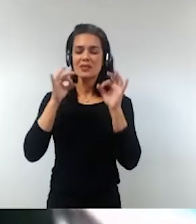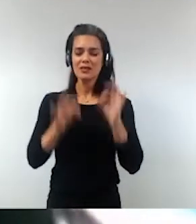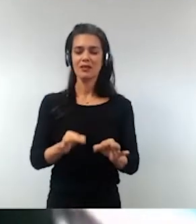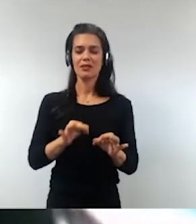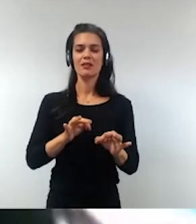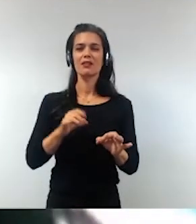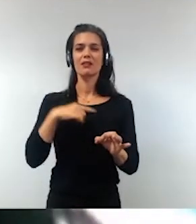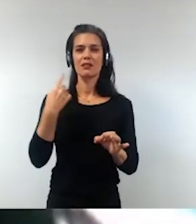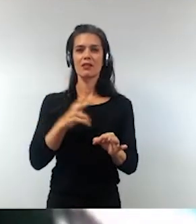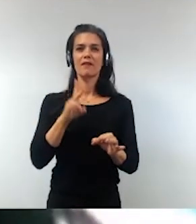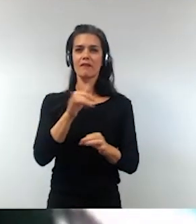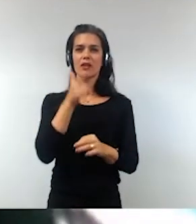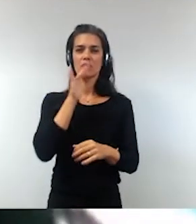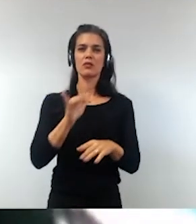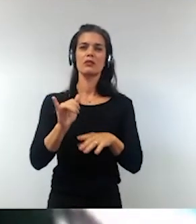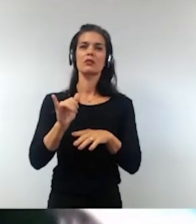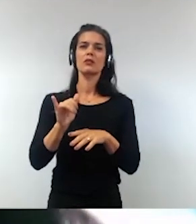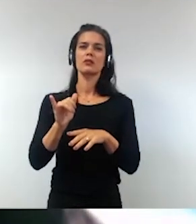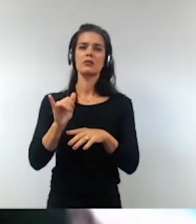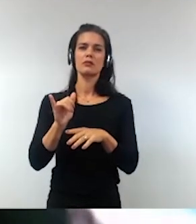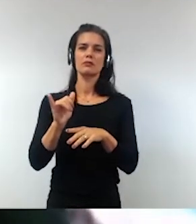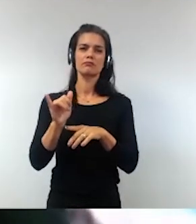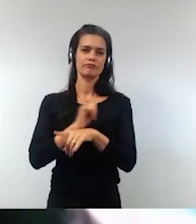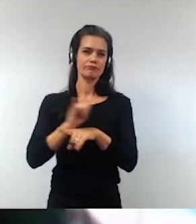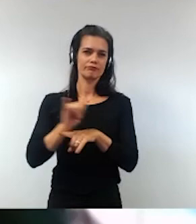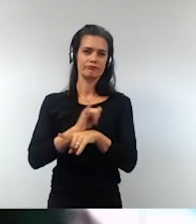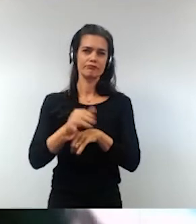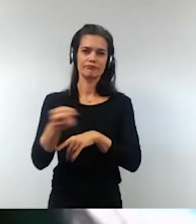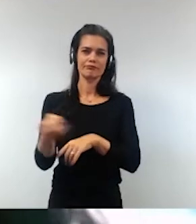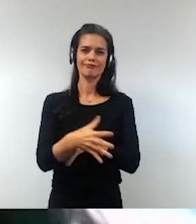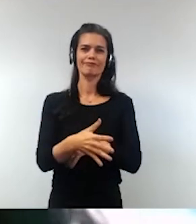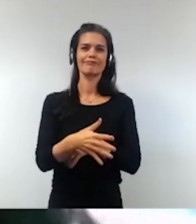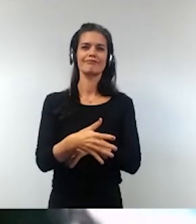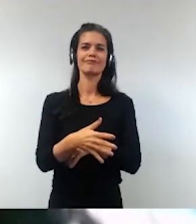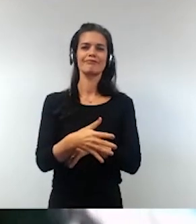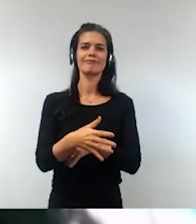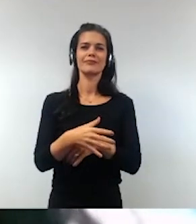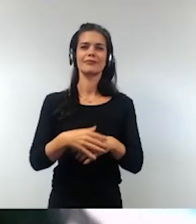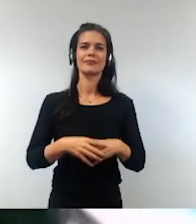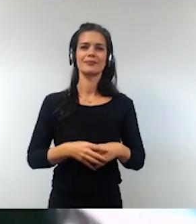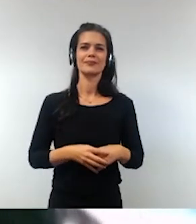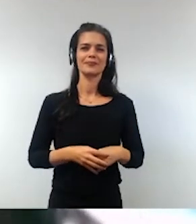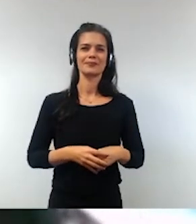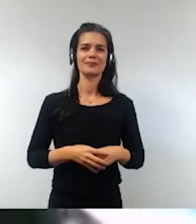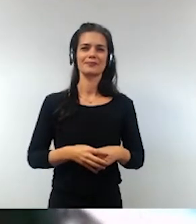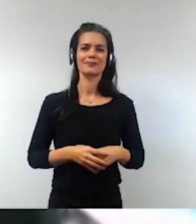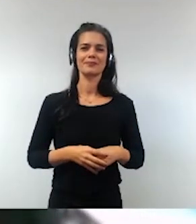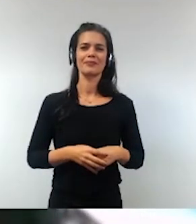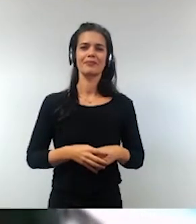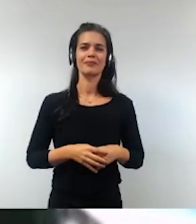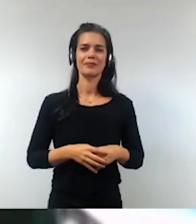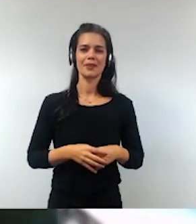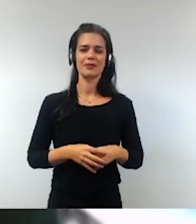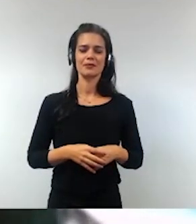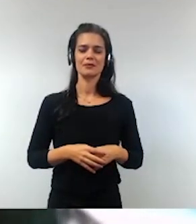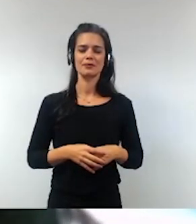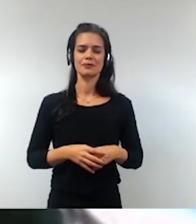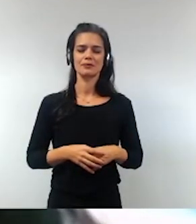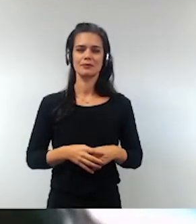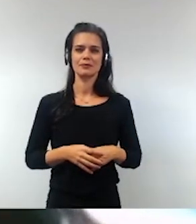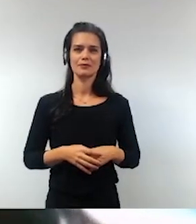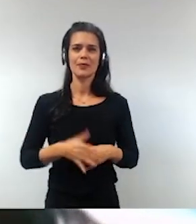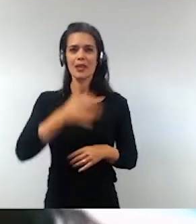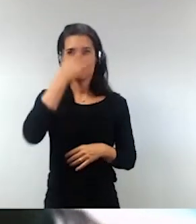gente vai adotar, a não ser que a sociedade, as pessoas não